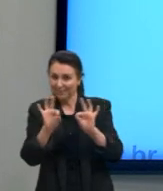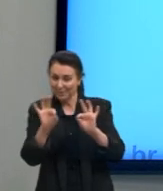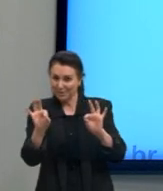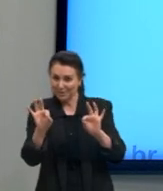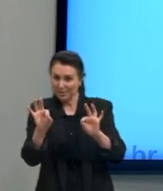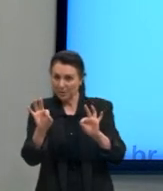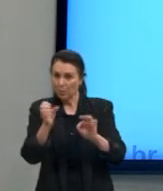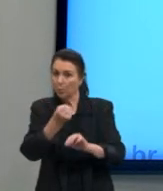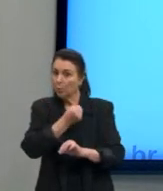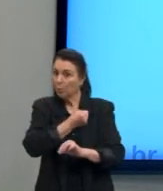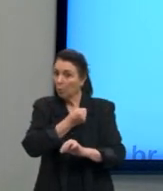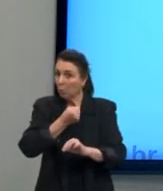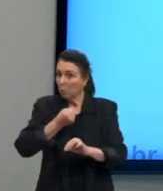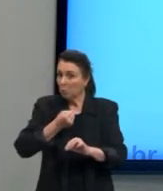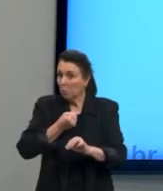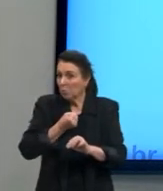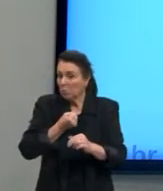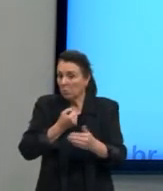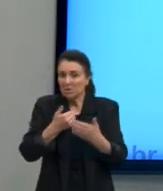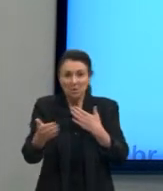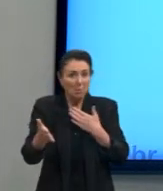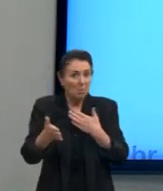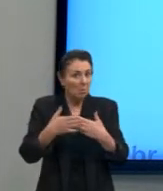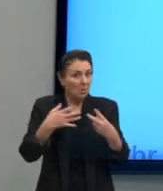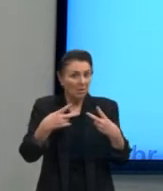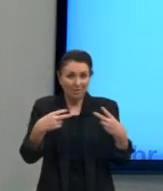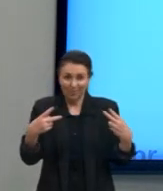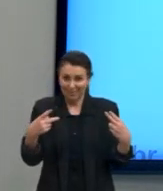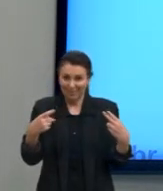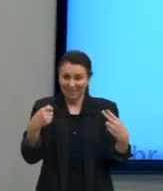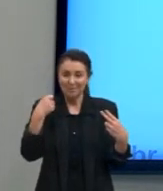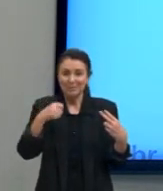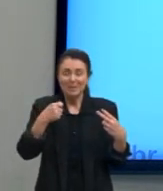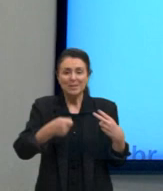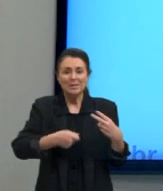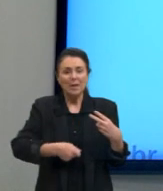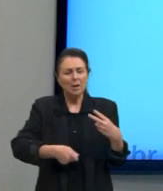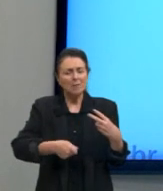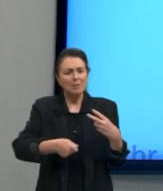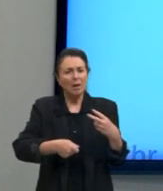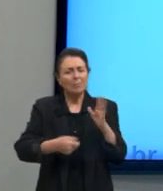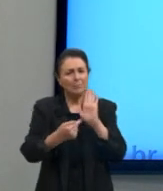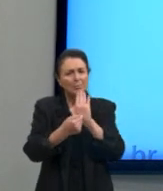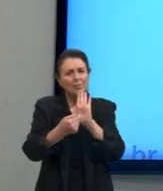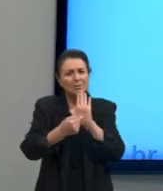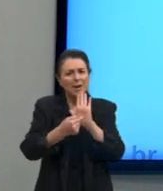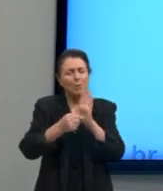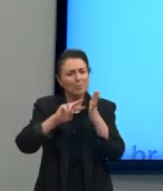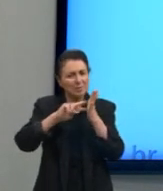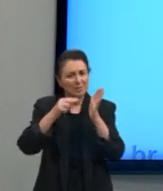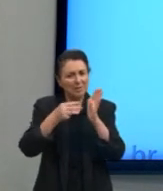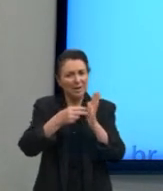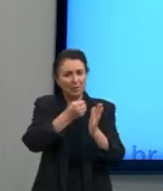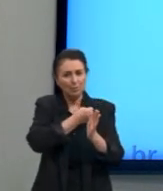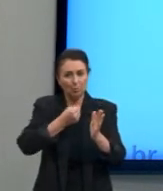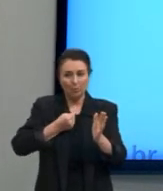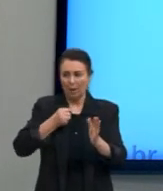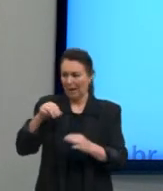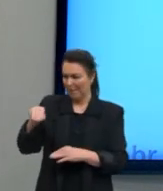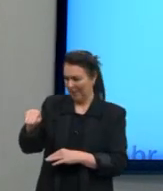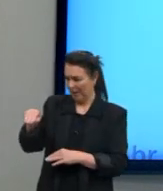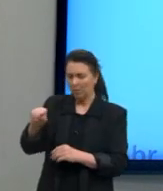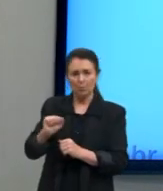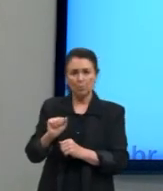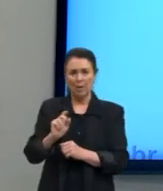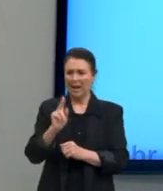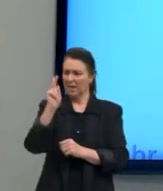número para gente pode ser qualquer coisa a gente tem que determinar o que que aquele número significa a ele é metros